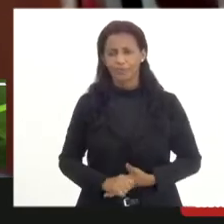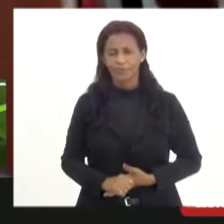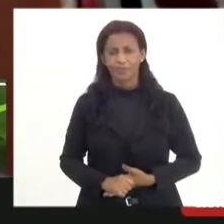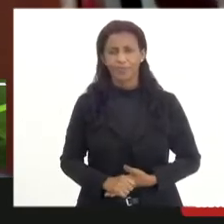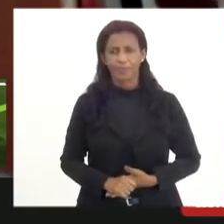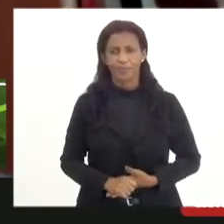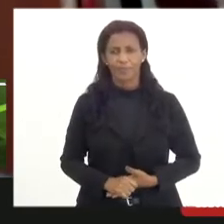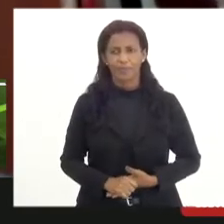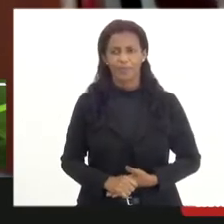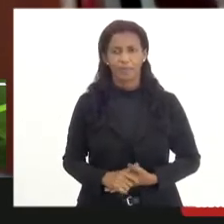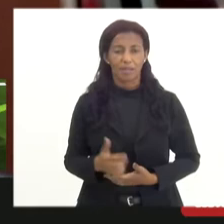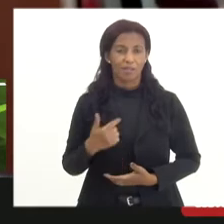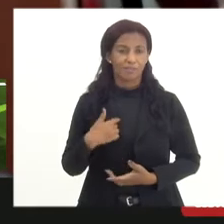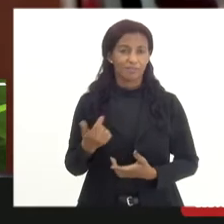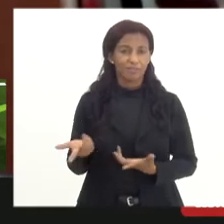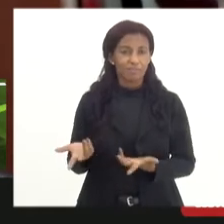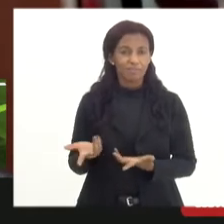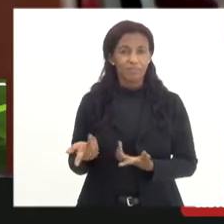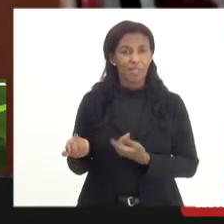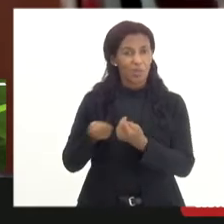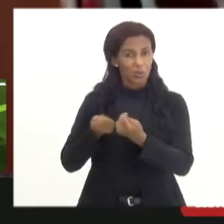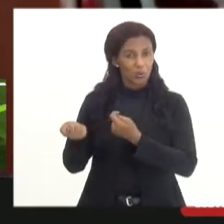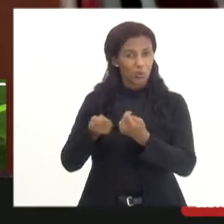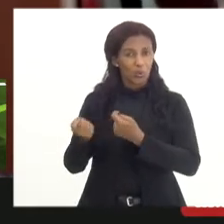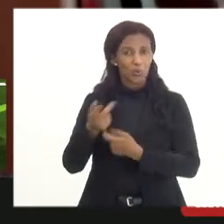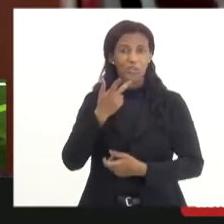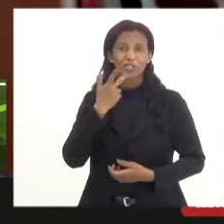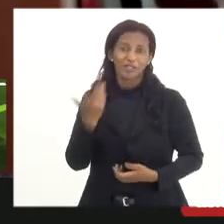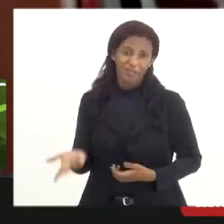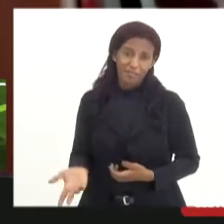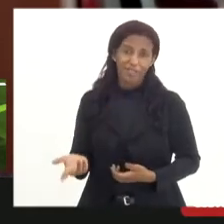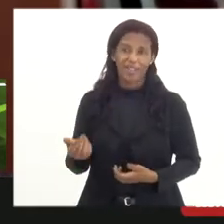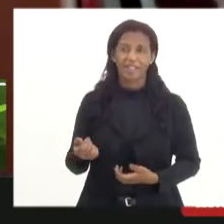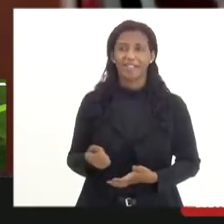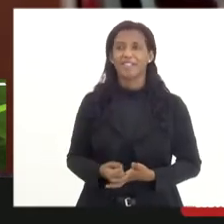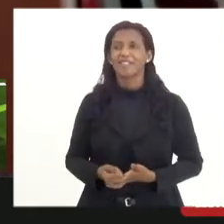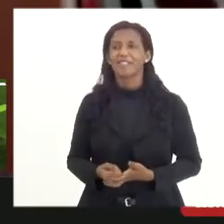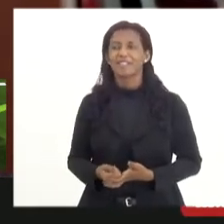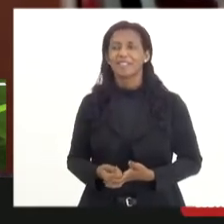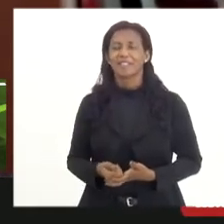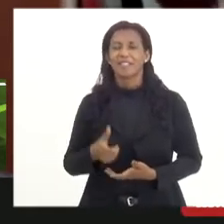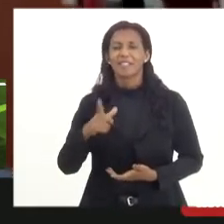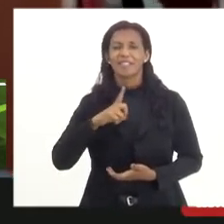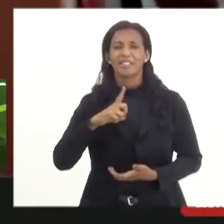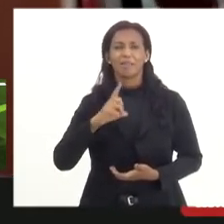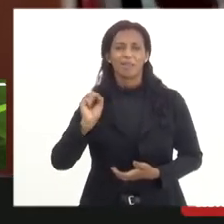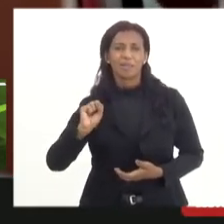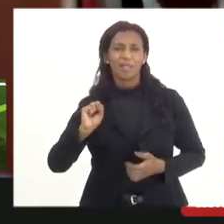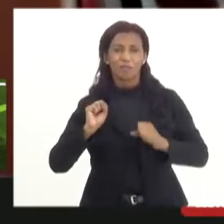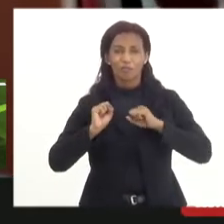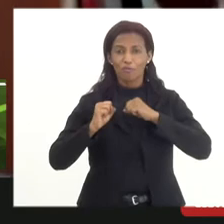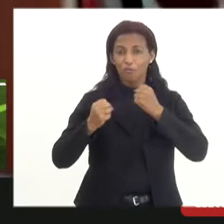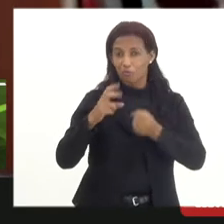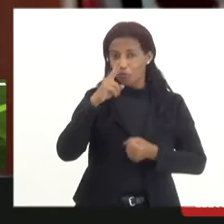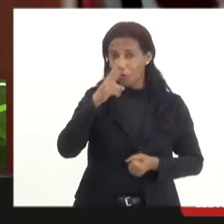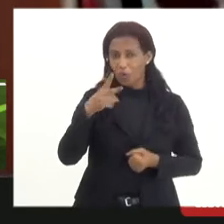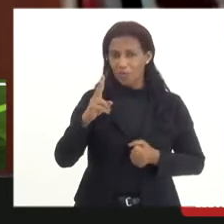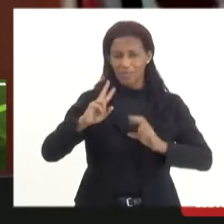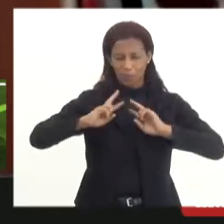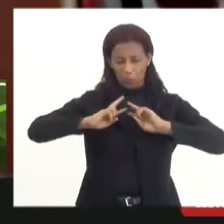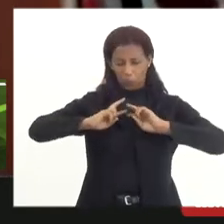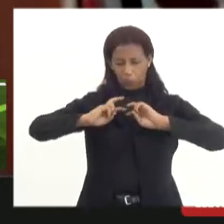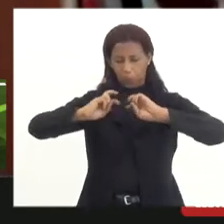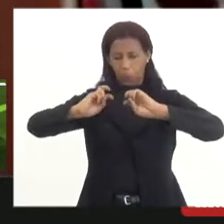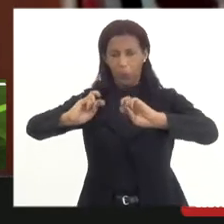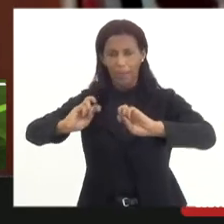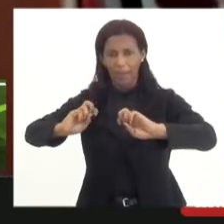é economista e prêmio Nobel, né, ele fala muito da ideia de que as regiões sempre têm forças que atraem e